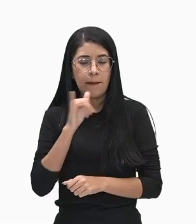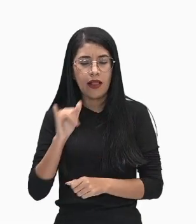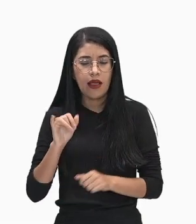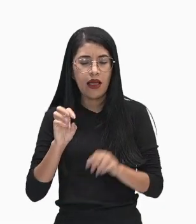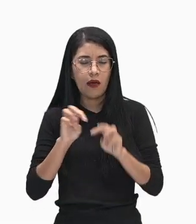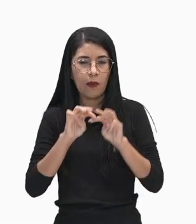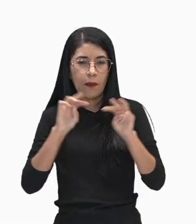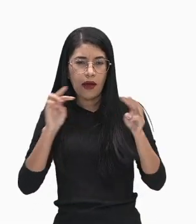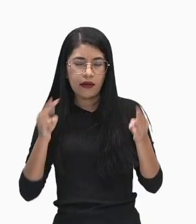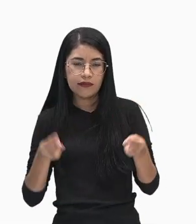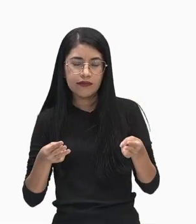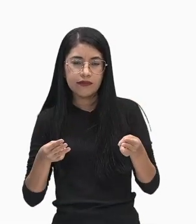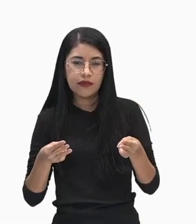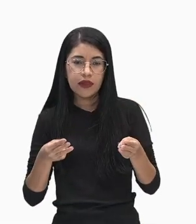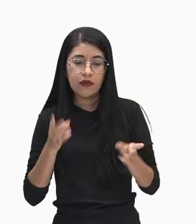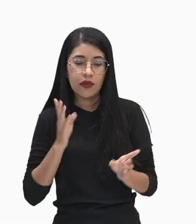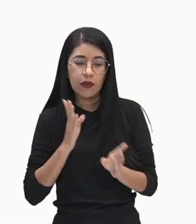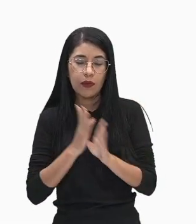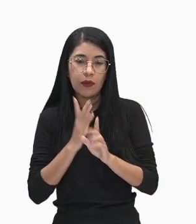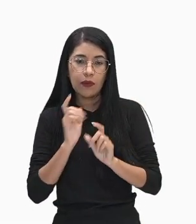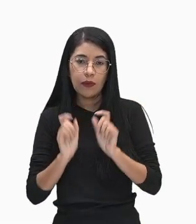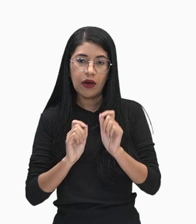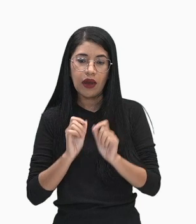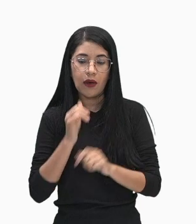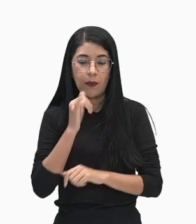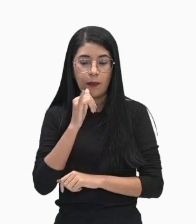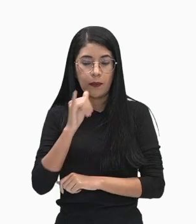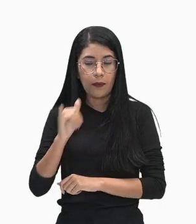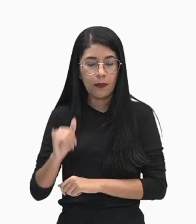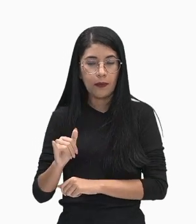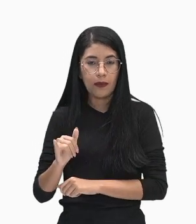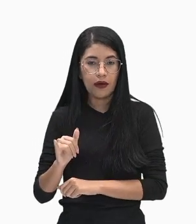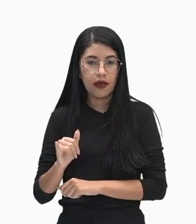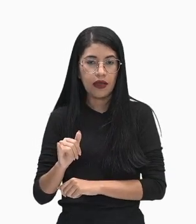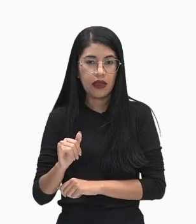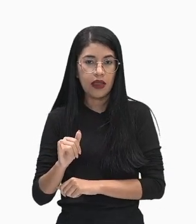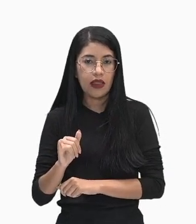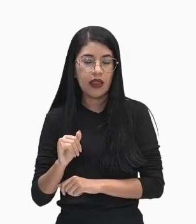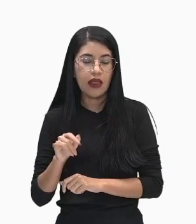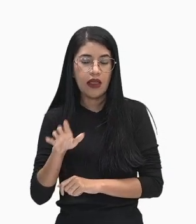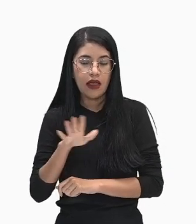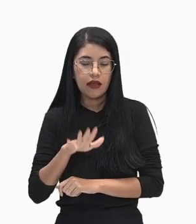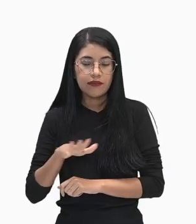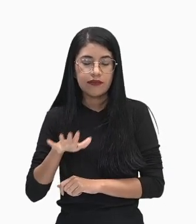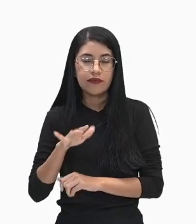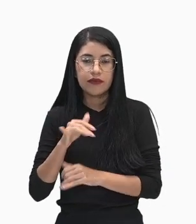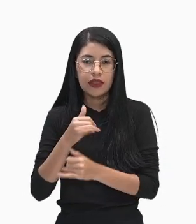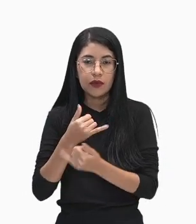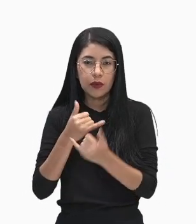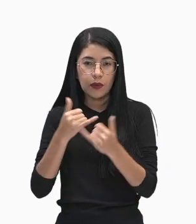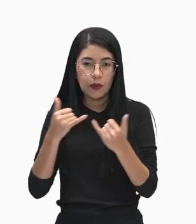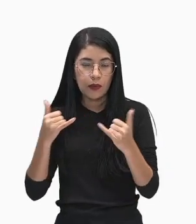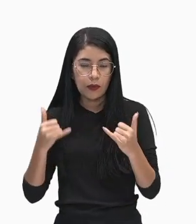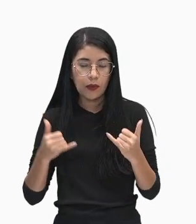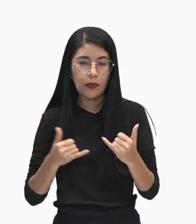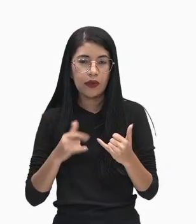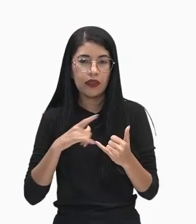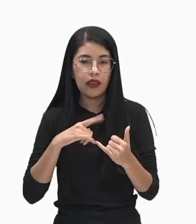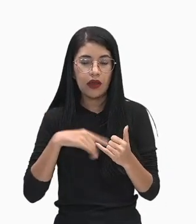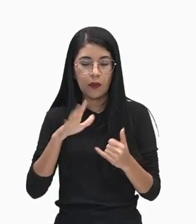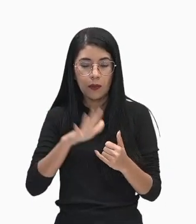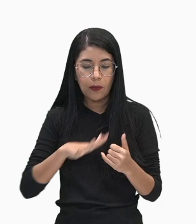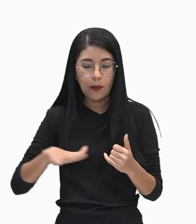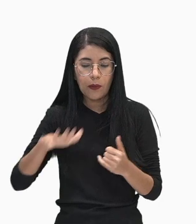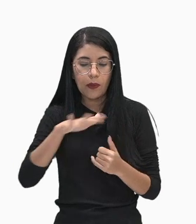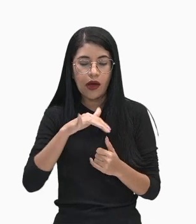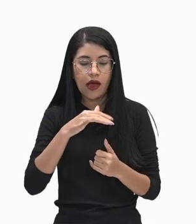magnetismo. Porque foi descoberto que quando uma corrente elétrica aí passa por um condutor, ao redor desse condutor se gera um campo